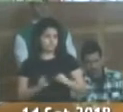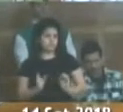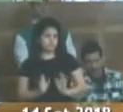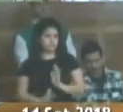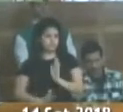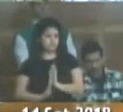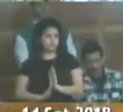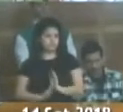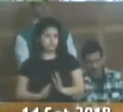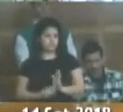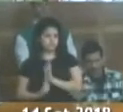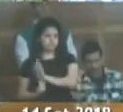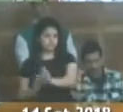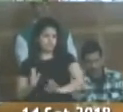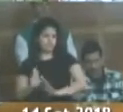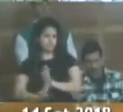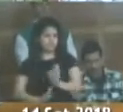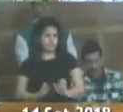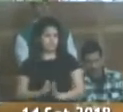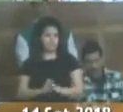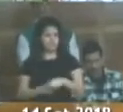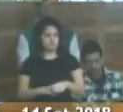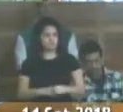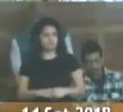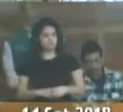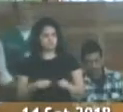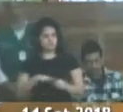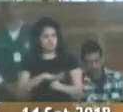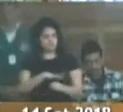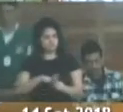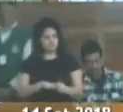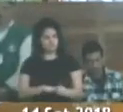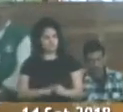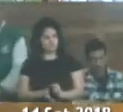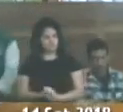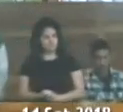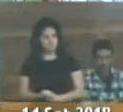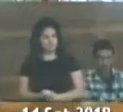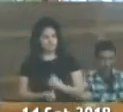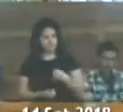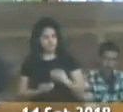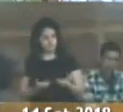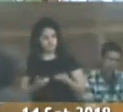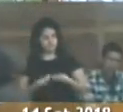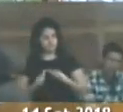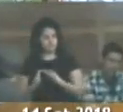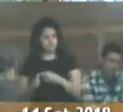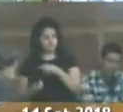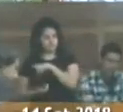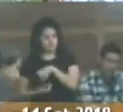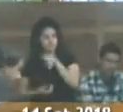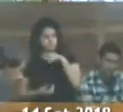cultura caiçara. Eu gostaria de passar para o senhor, doutor André Lazzarone,